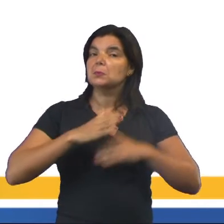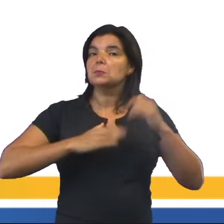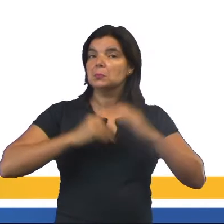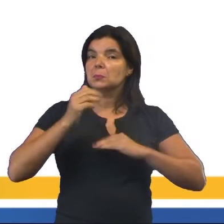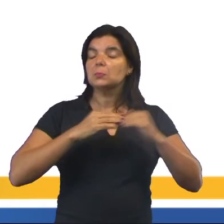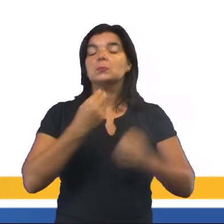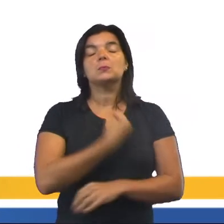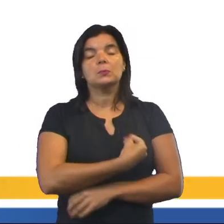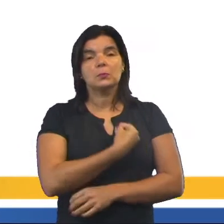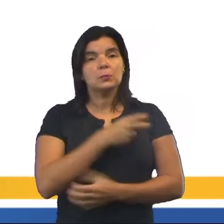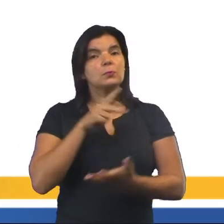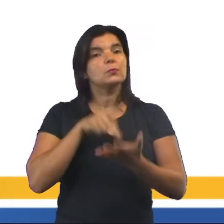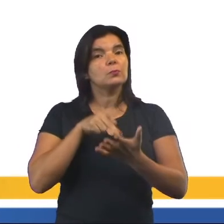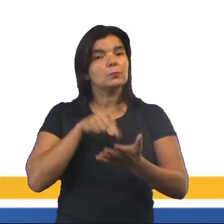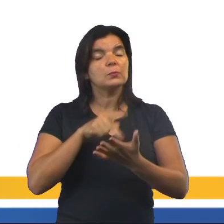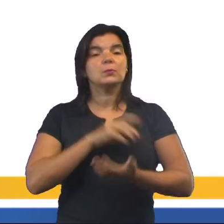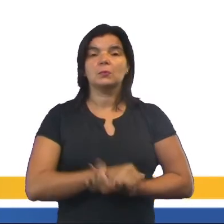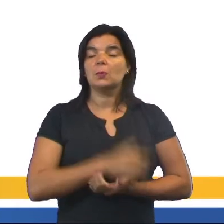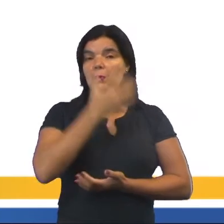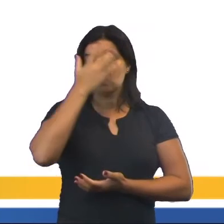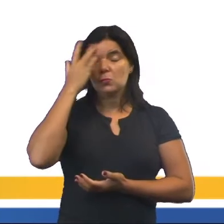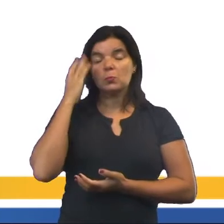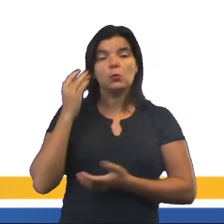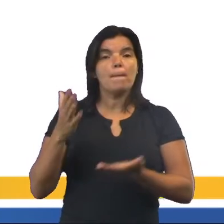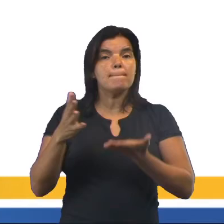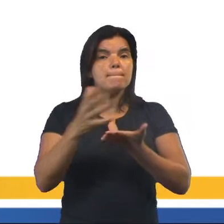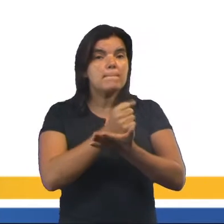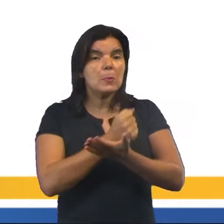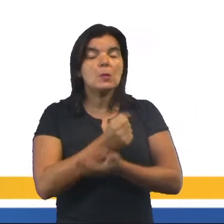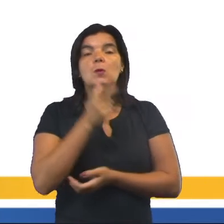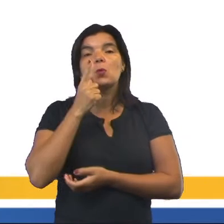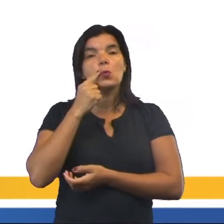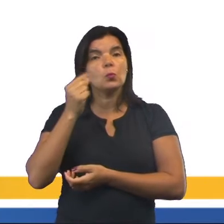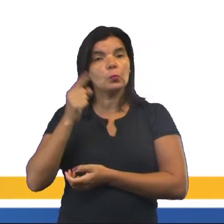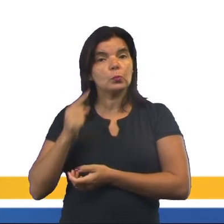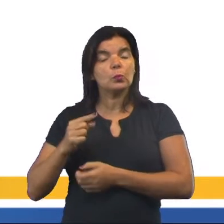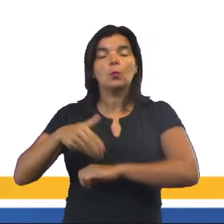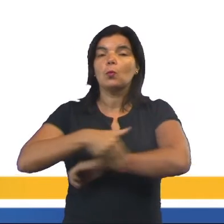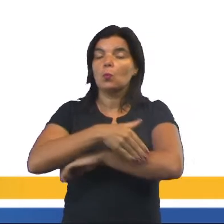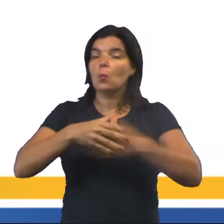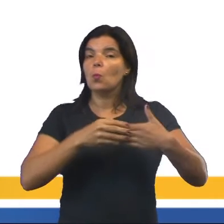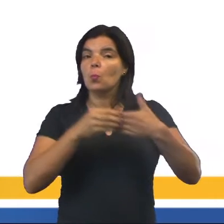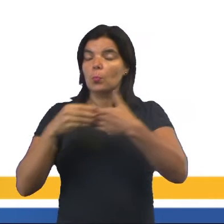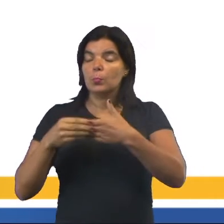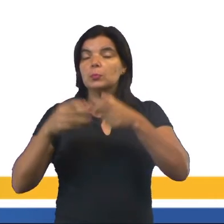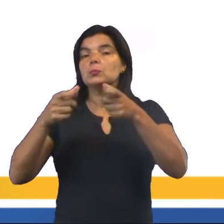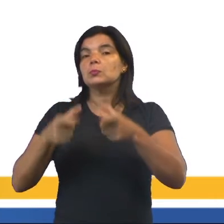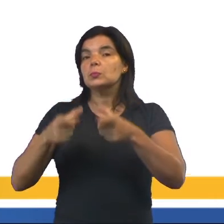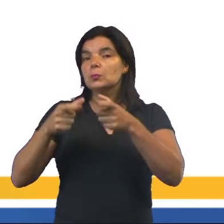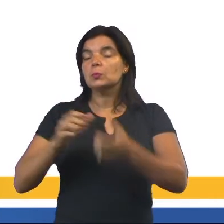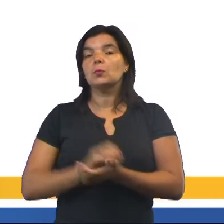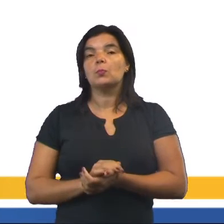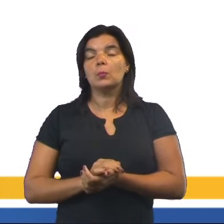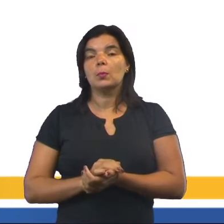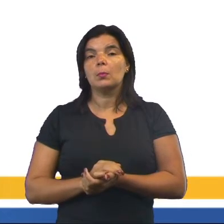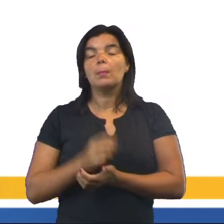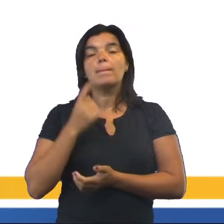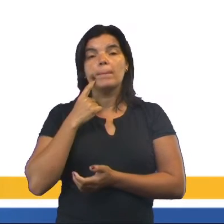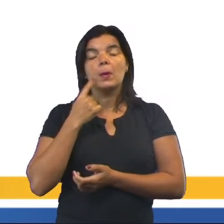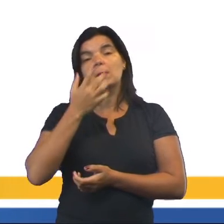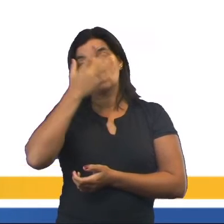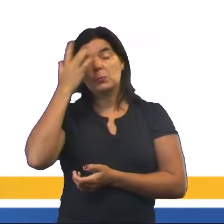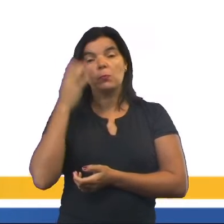profissão que existia real. As pessoas que capturavam ratos na rua para levar para esses lugares para entreter